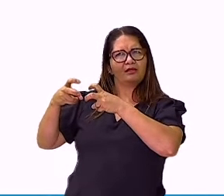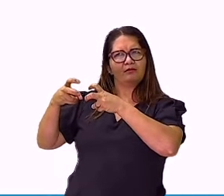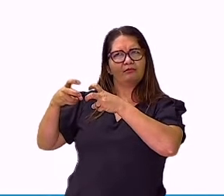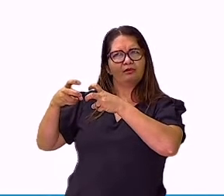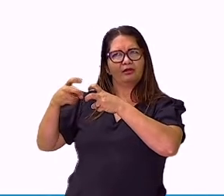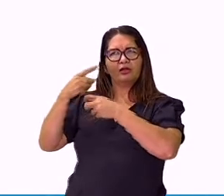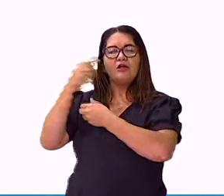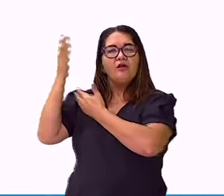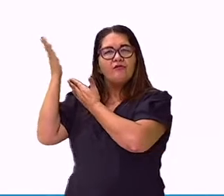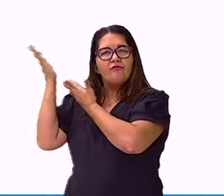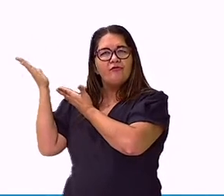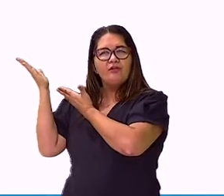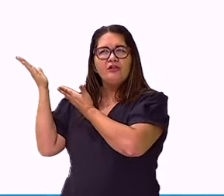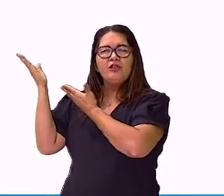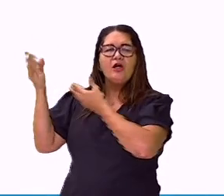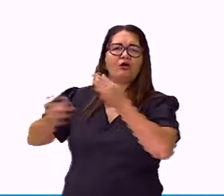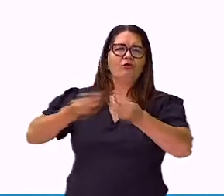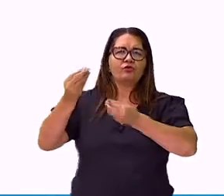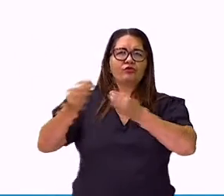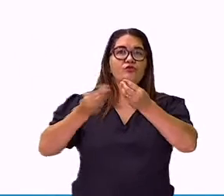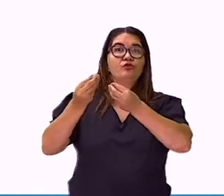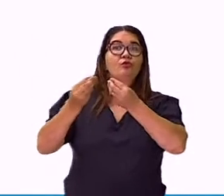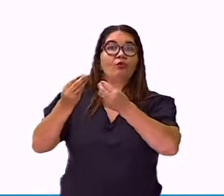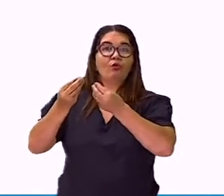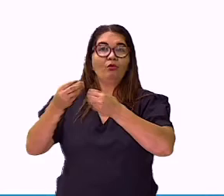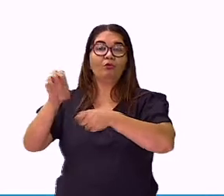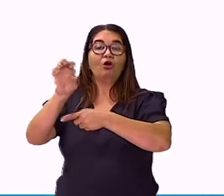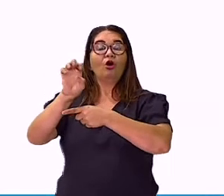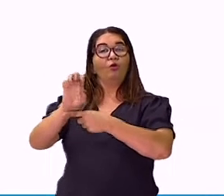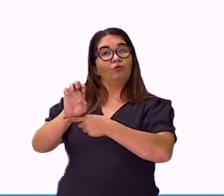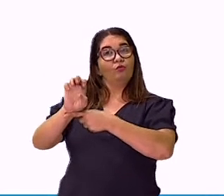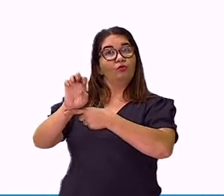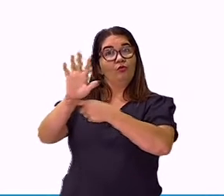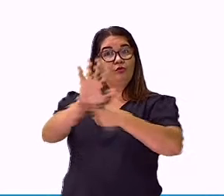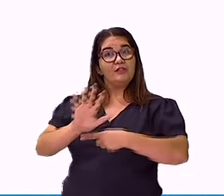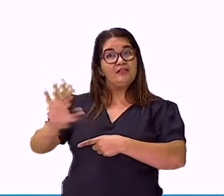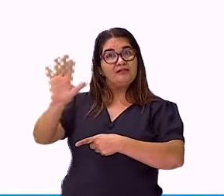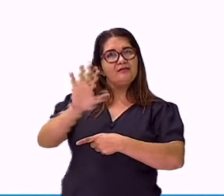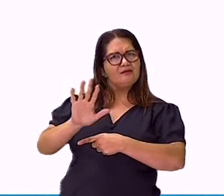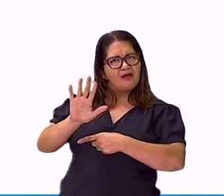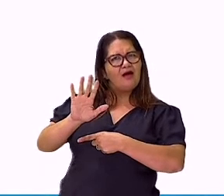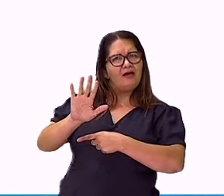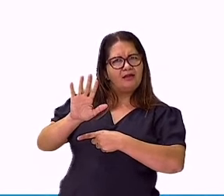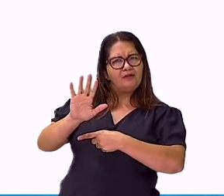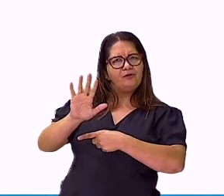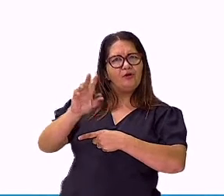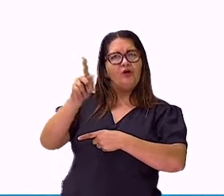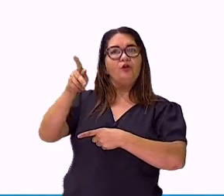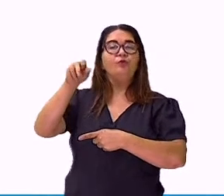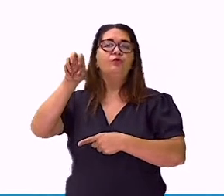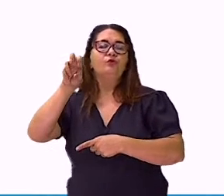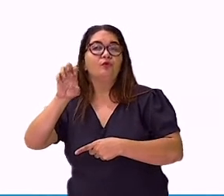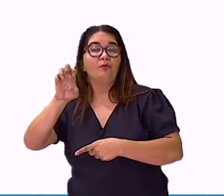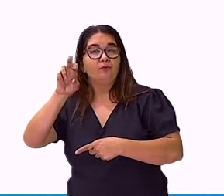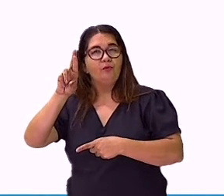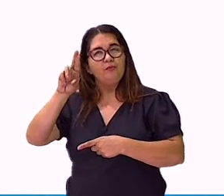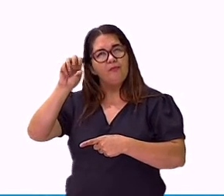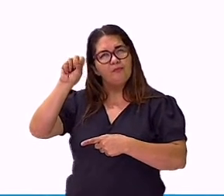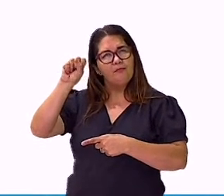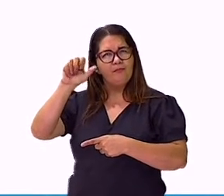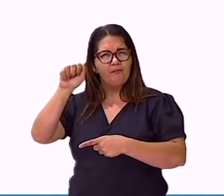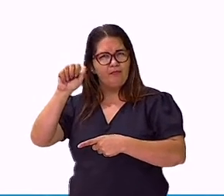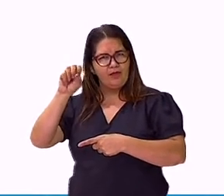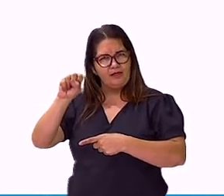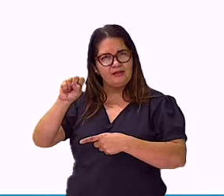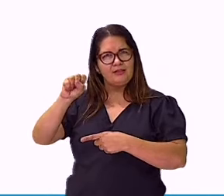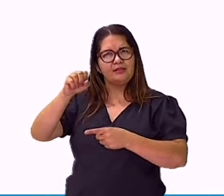configuração que chegou o Estado persa, né? O Império Persa. Então, ele chegou na Ásia Menor,